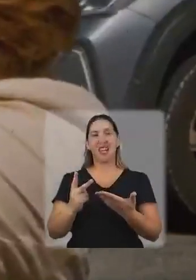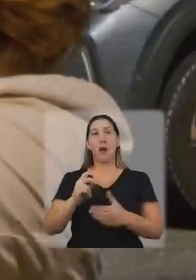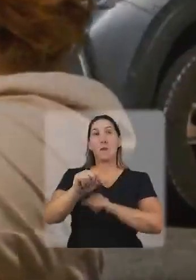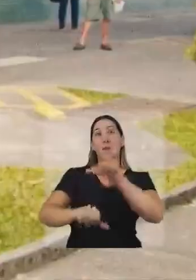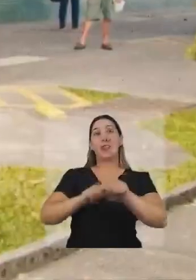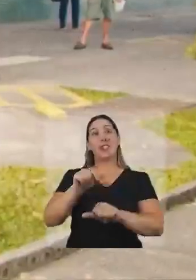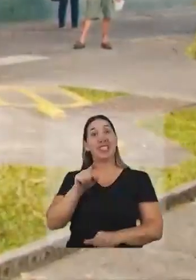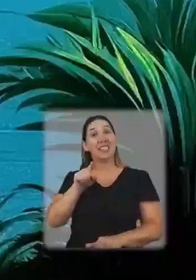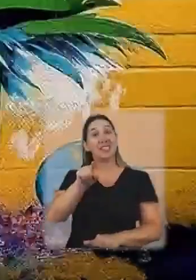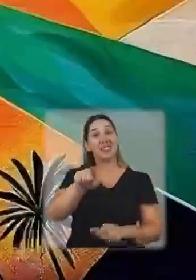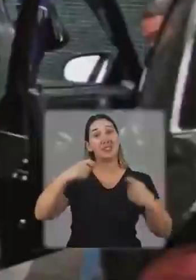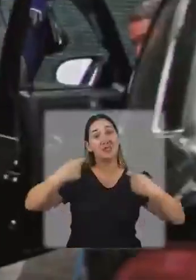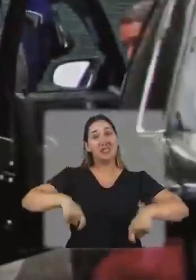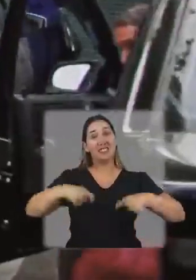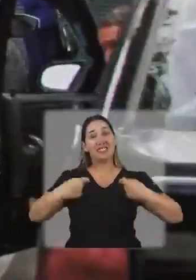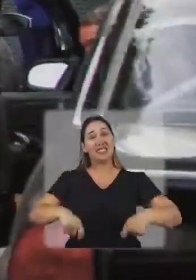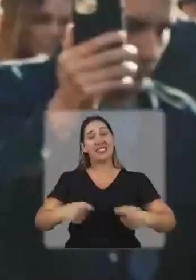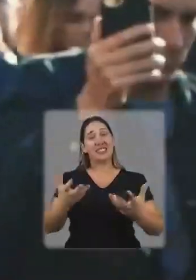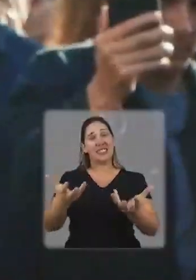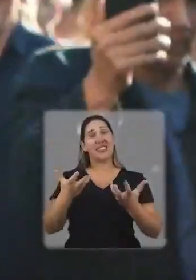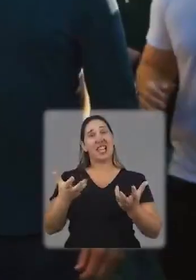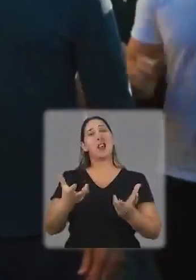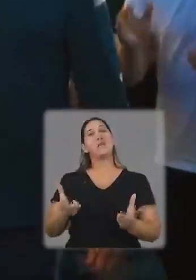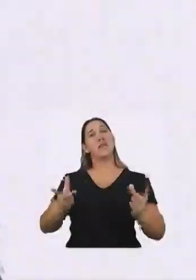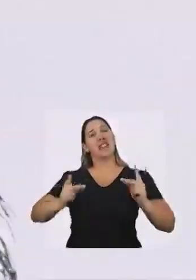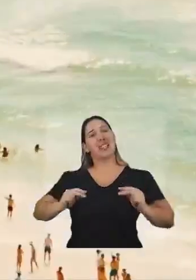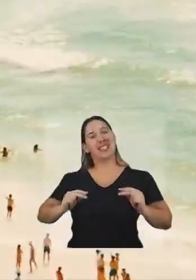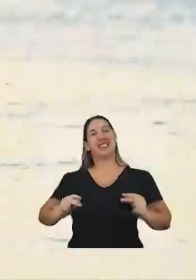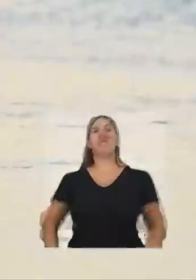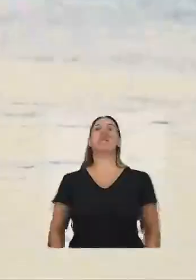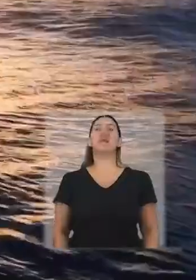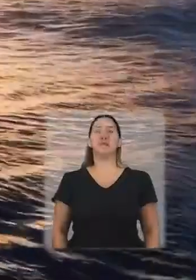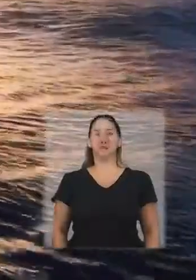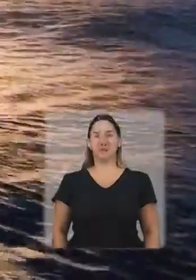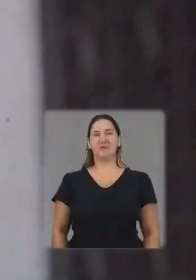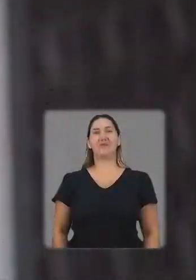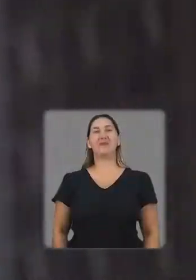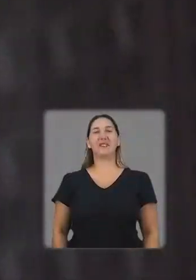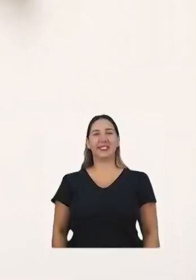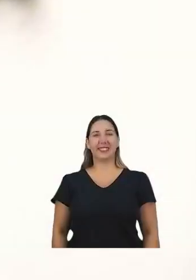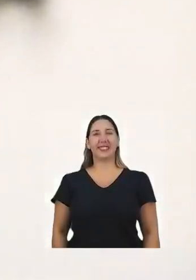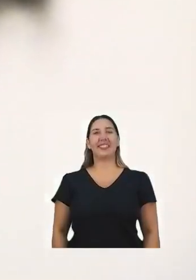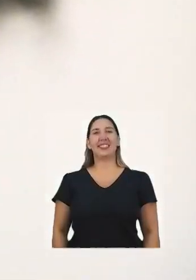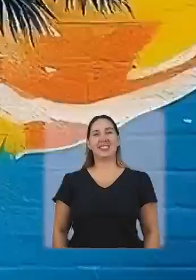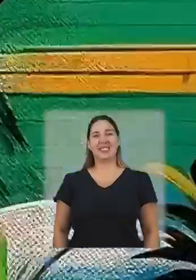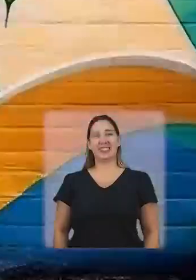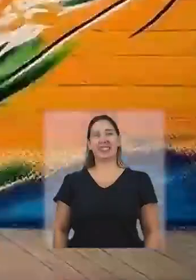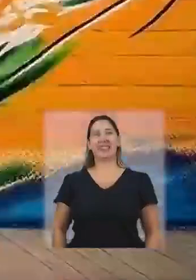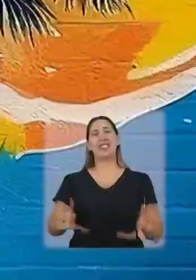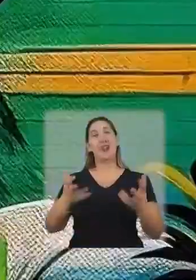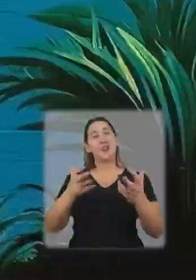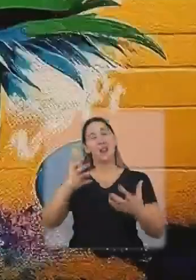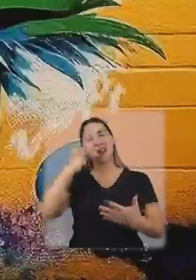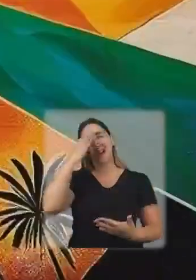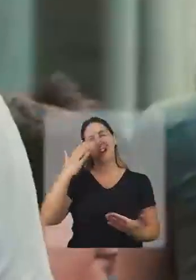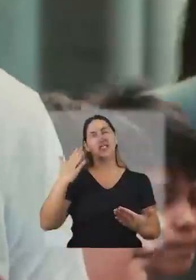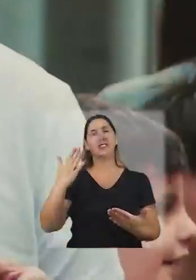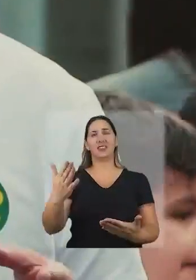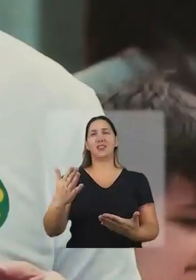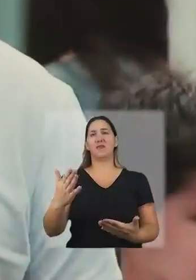22 vai trazer a mudança que você precisa, quer e merece. Rosana 22, Rosana